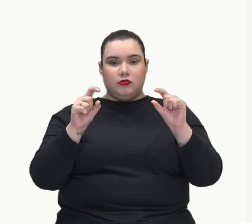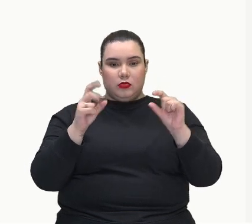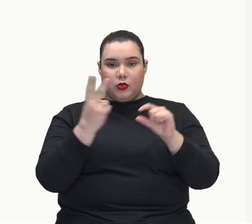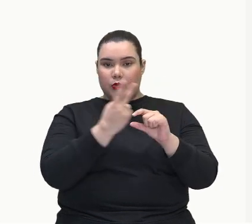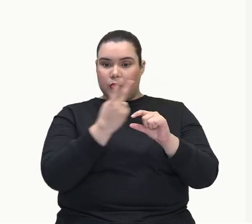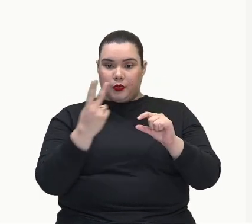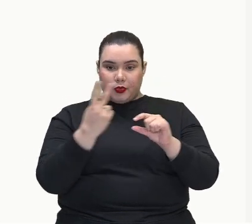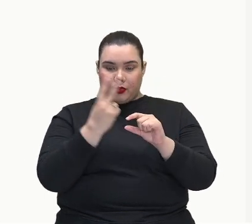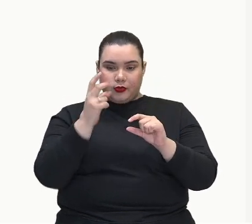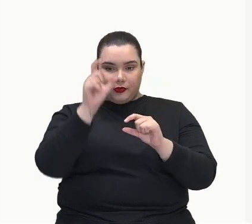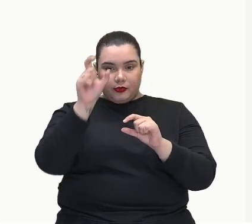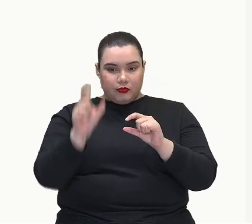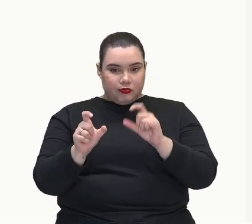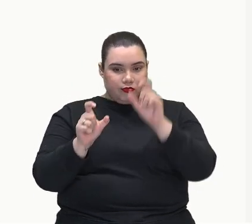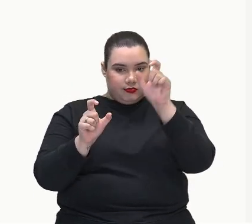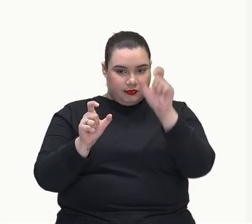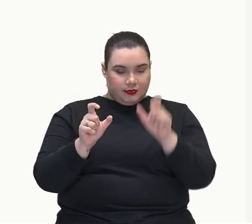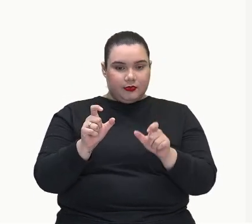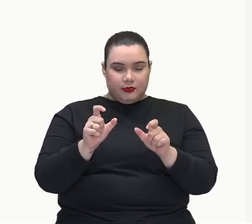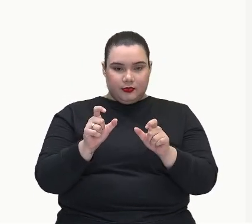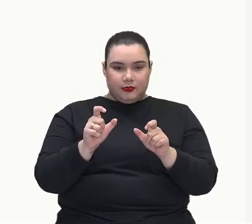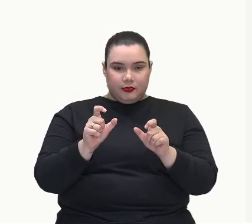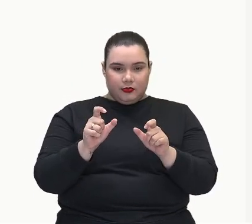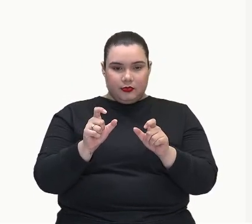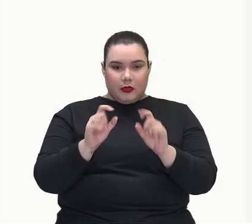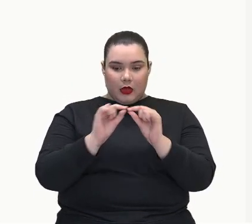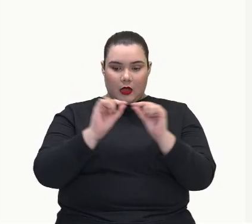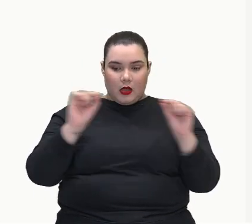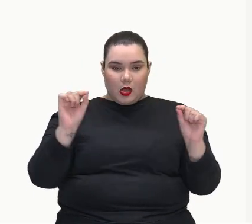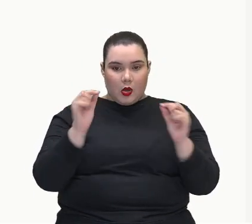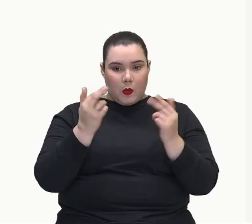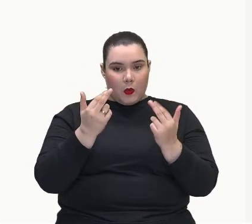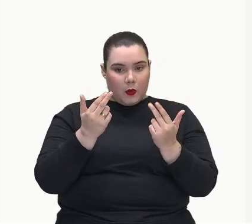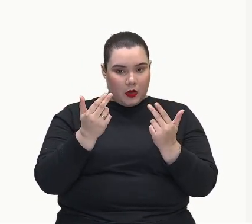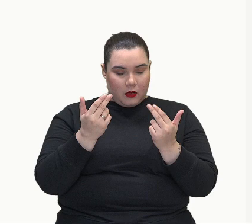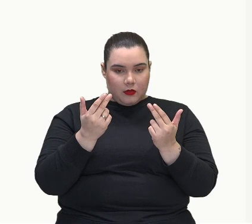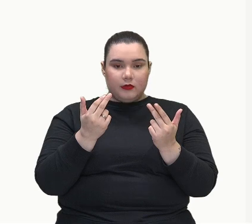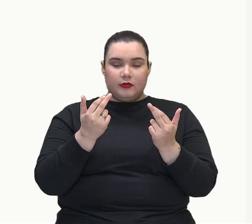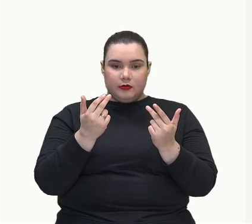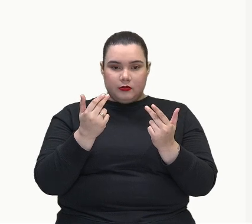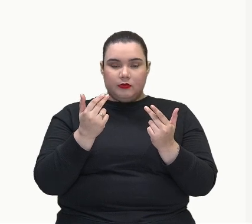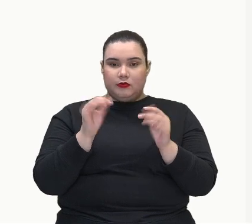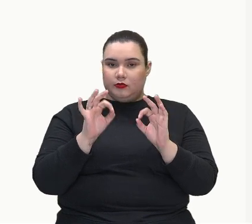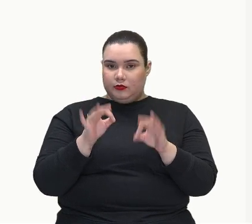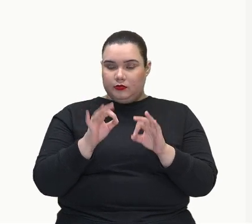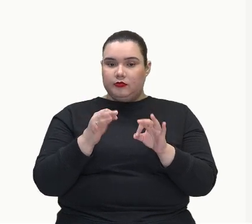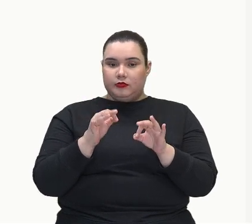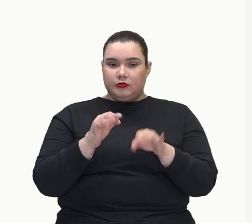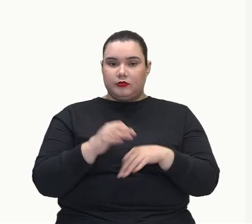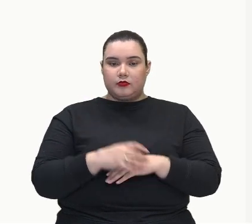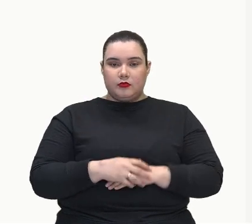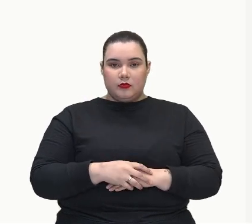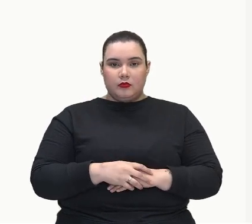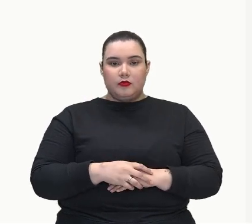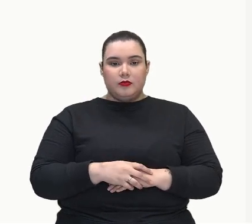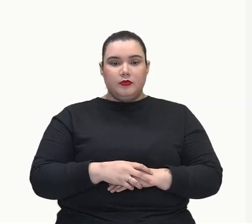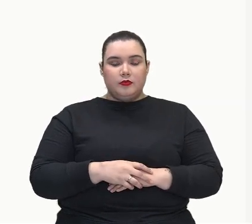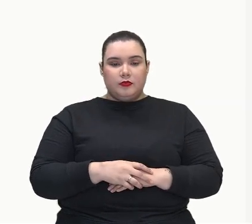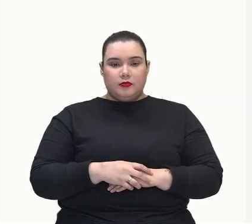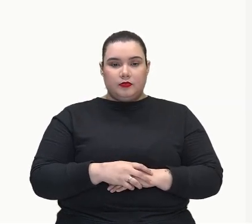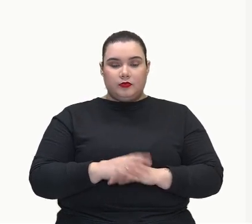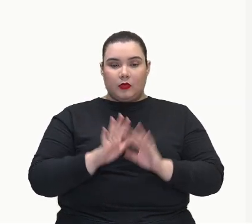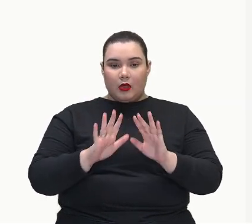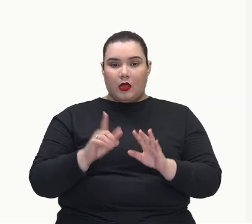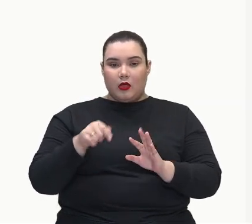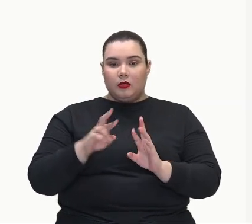a razão entre os 2 segmentos que estão aqui da mesma reta entre as paralelas, não é isso? Aqui